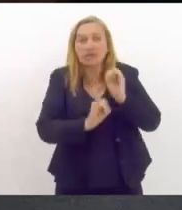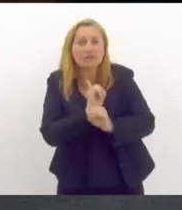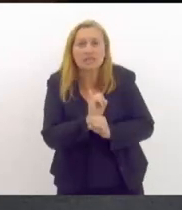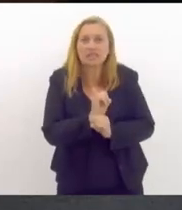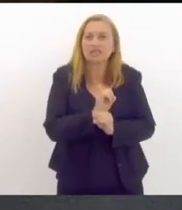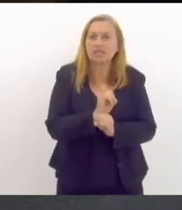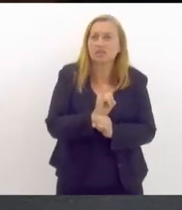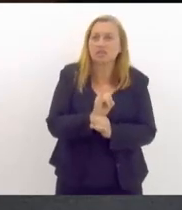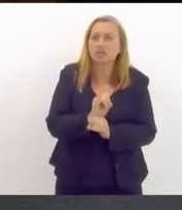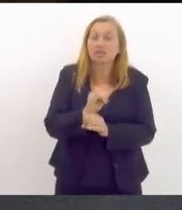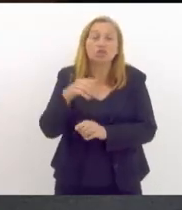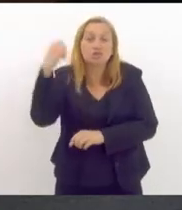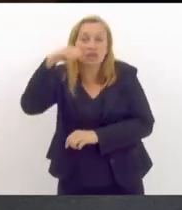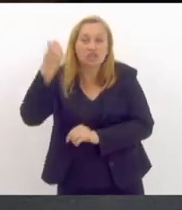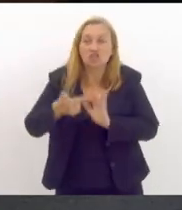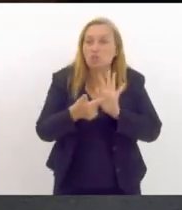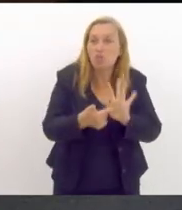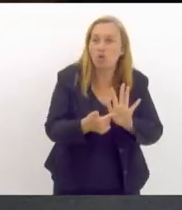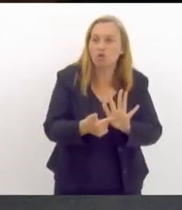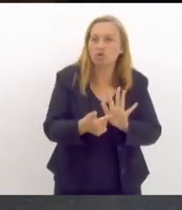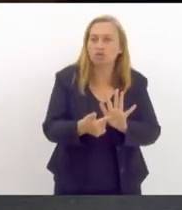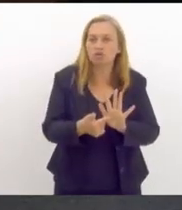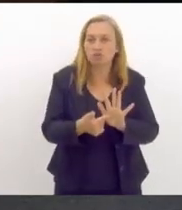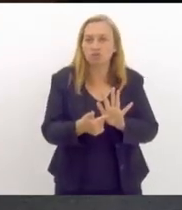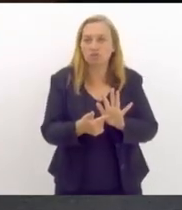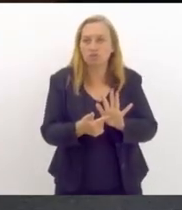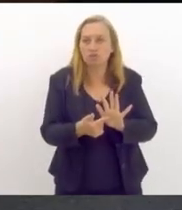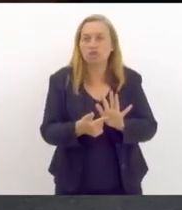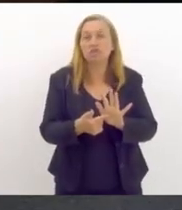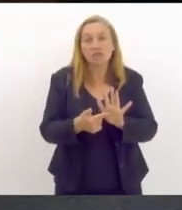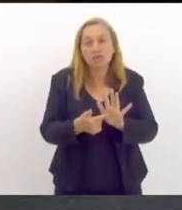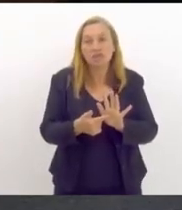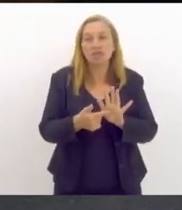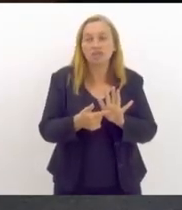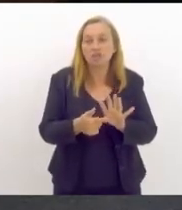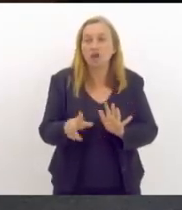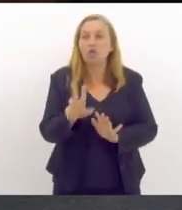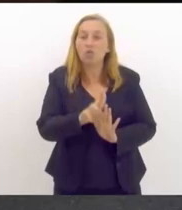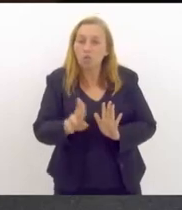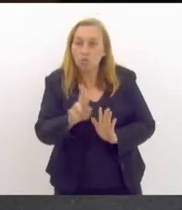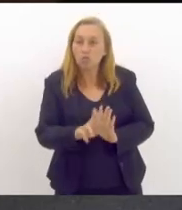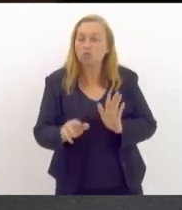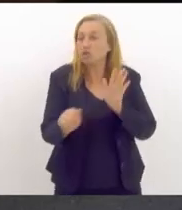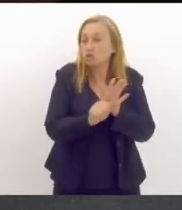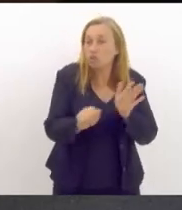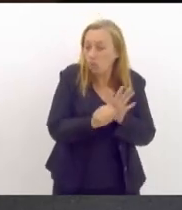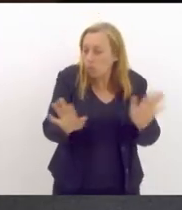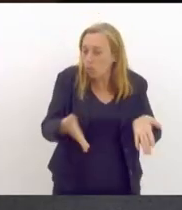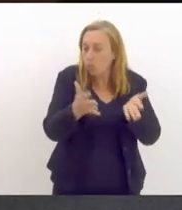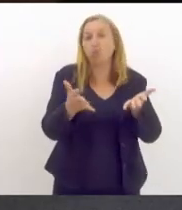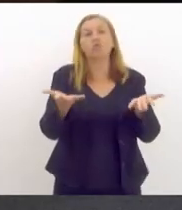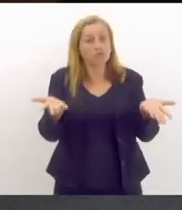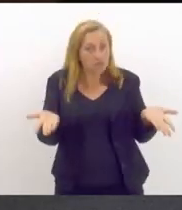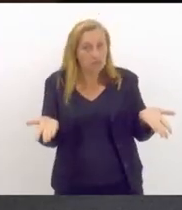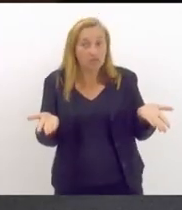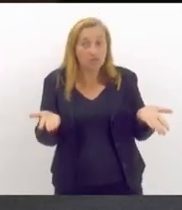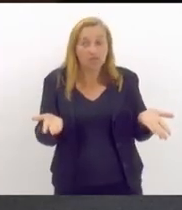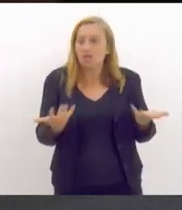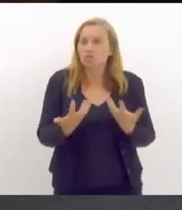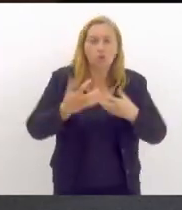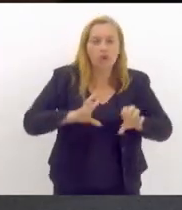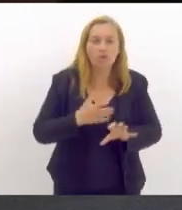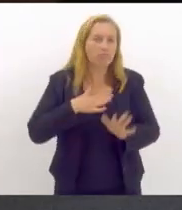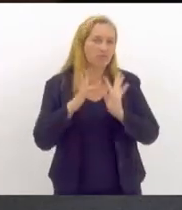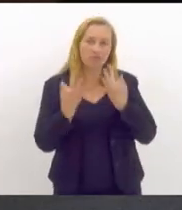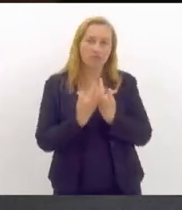ao que os artistas postam e ela posta Apologia ela posta né o incentivo ao uso de drogas Pô eu não quero